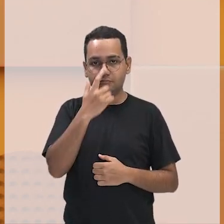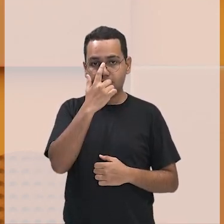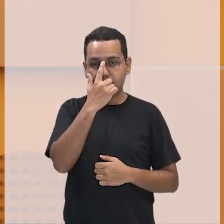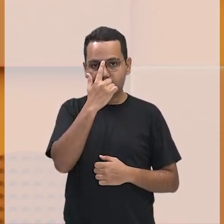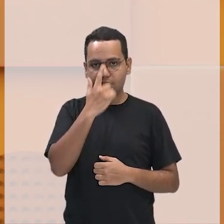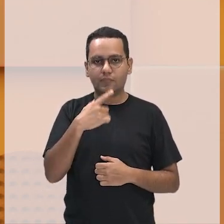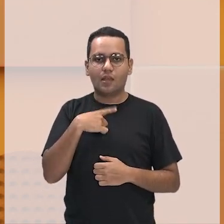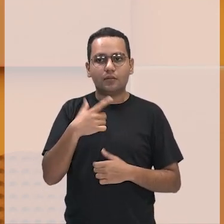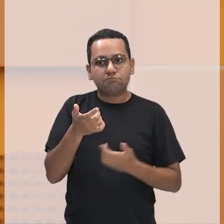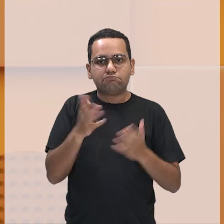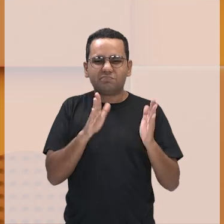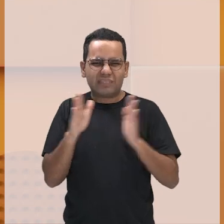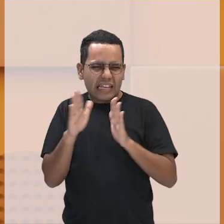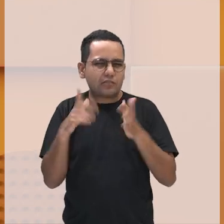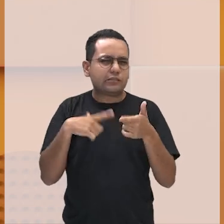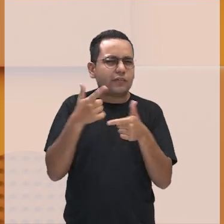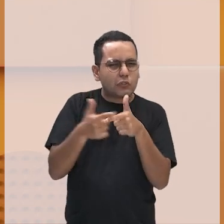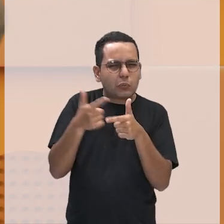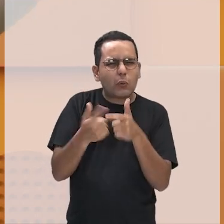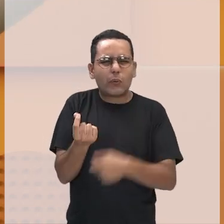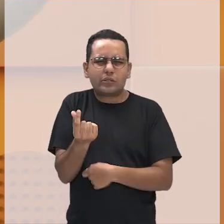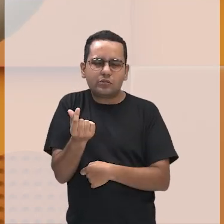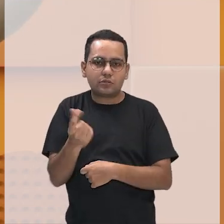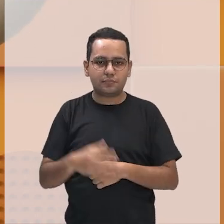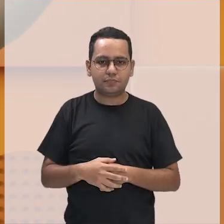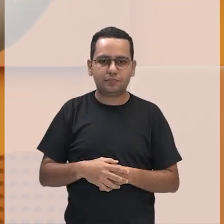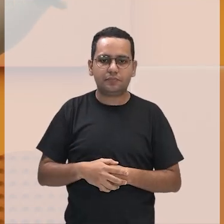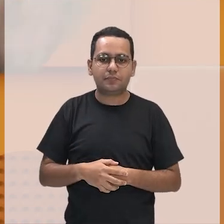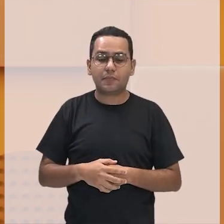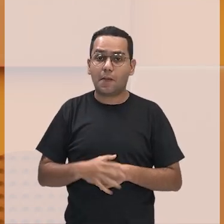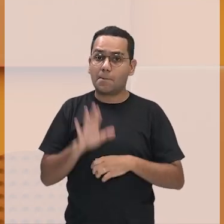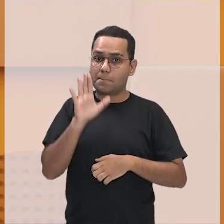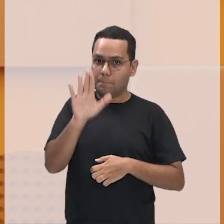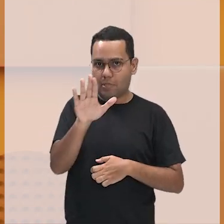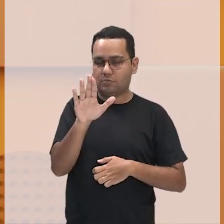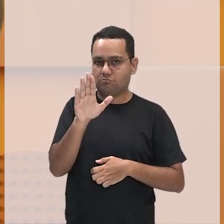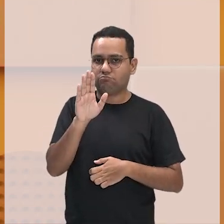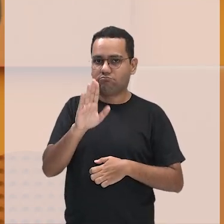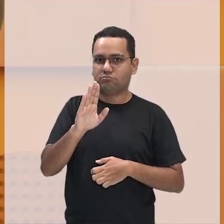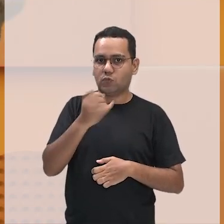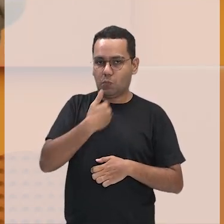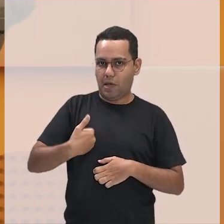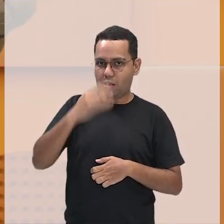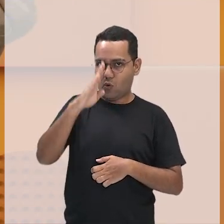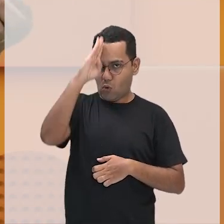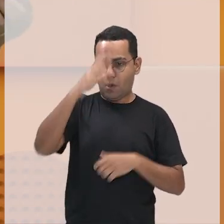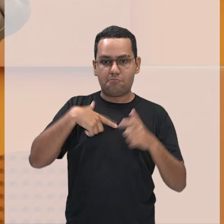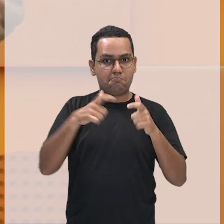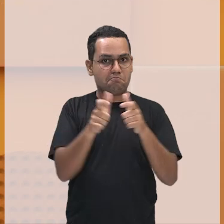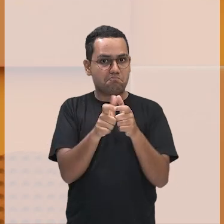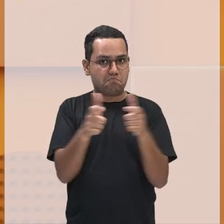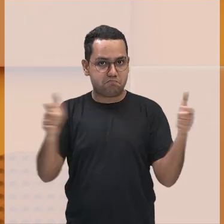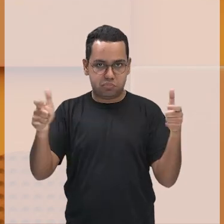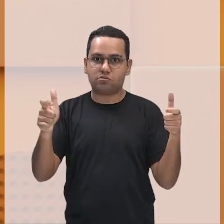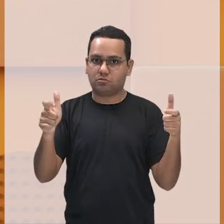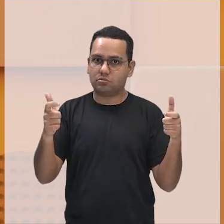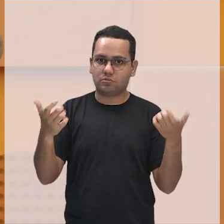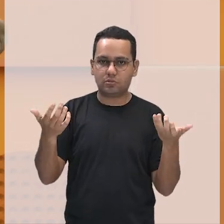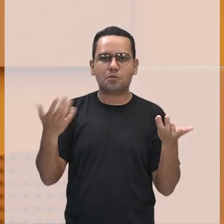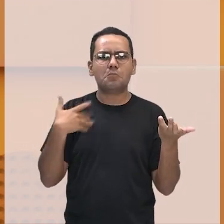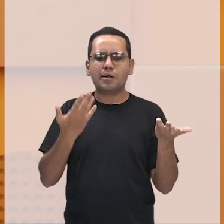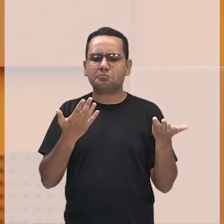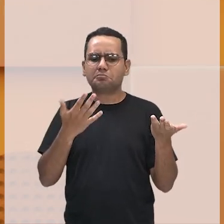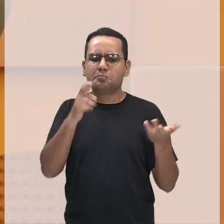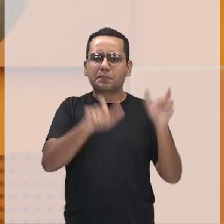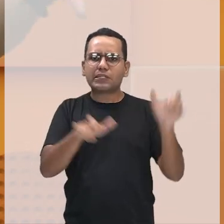crises financeiras e coloca aí na tua cabecinha uma grande tensão territorial. Quem eram as mãos desse império? Os